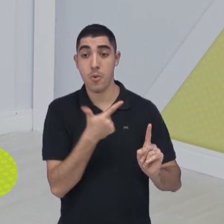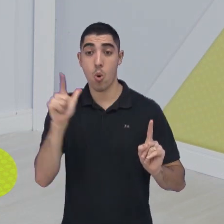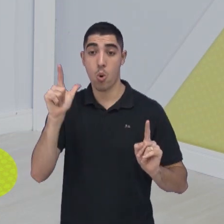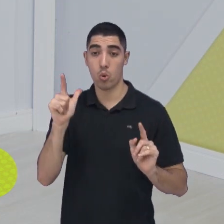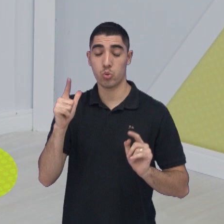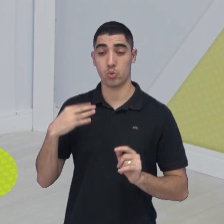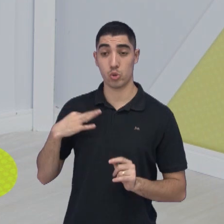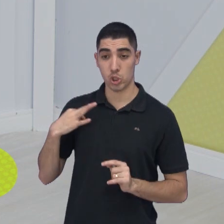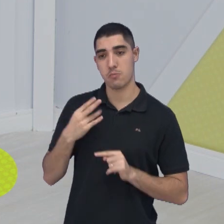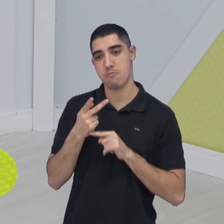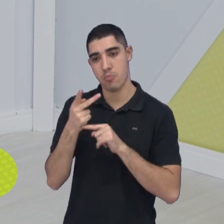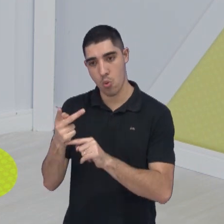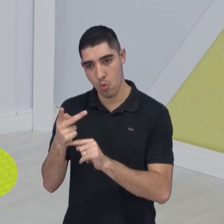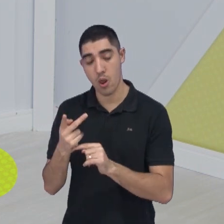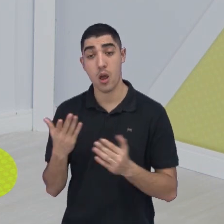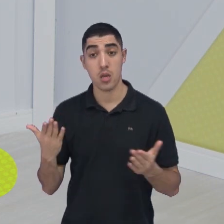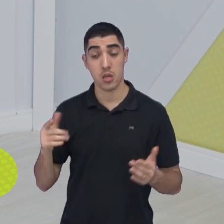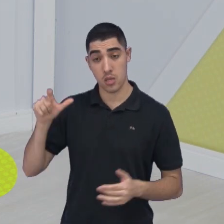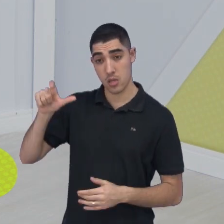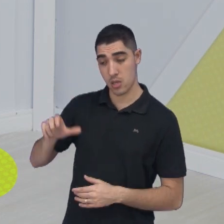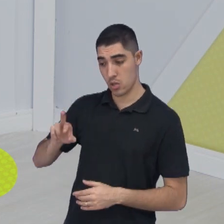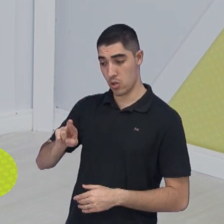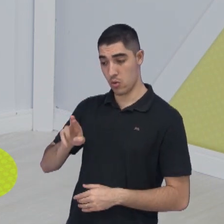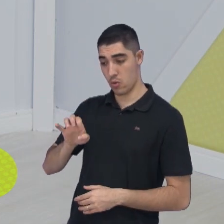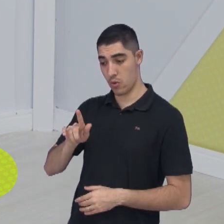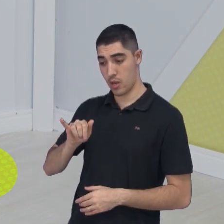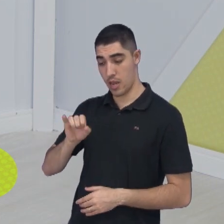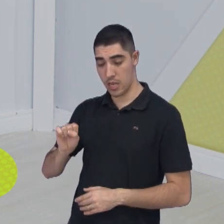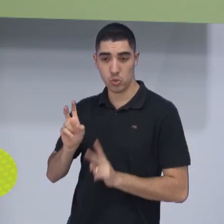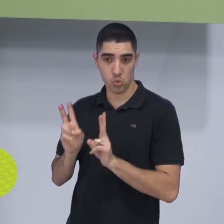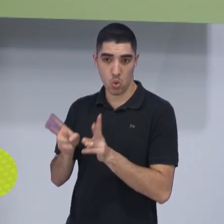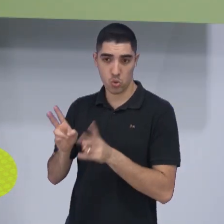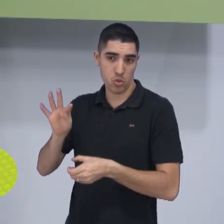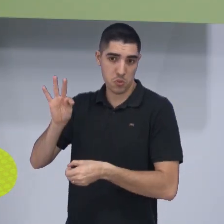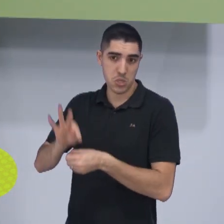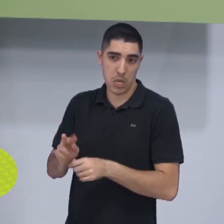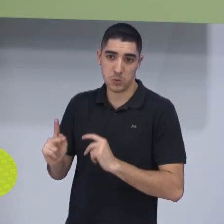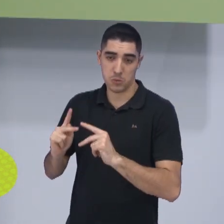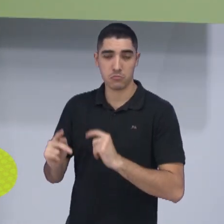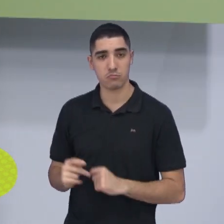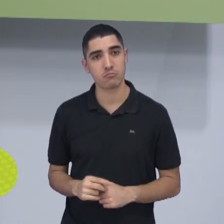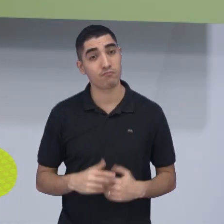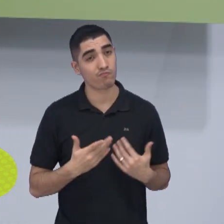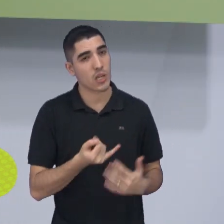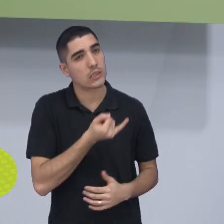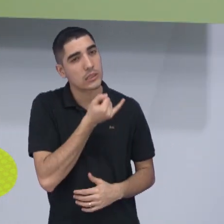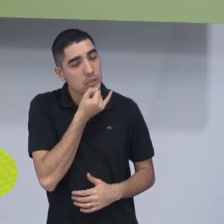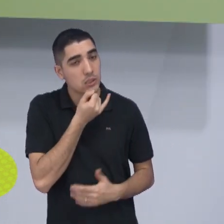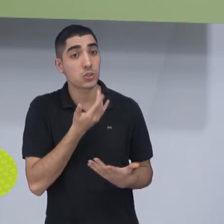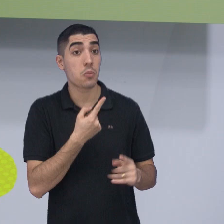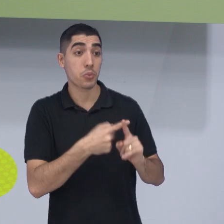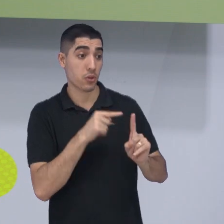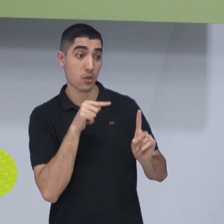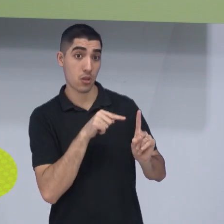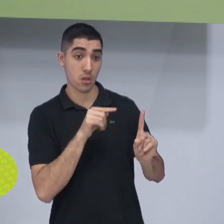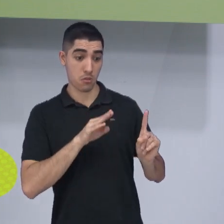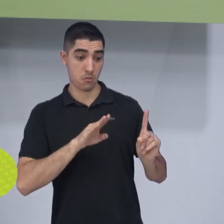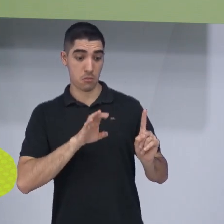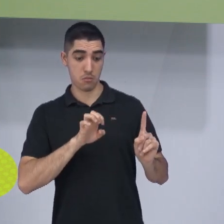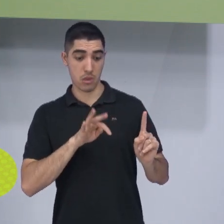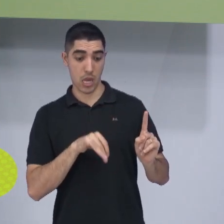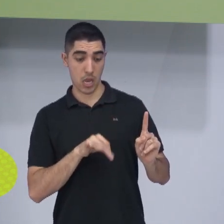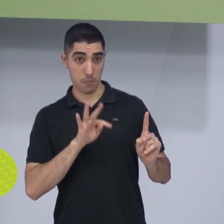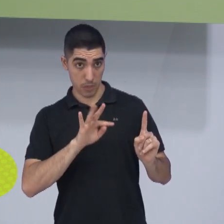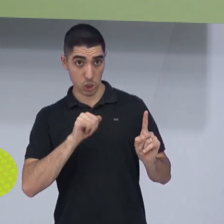Regis segue dirigindo aqui a equipe do São José, Brunão. Faz parte da vida. Faz parte, mas é uma pena que perde uma das lideranças, um